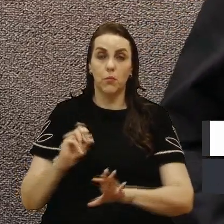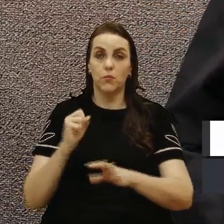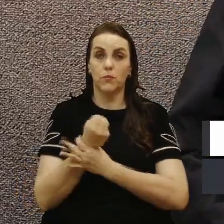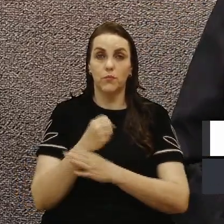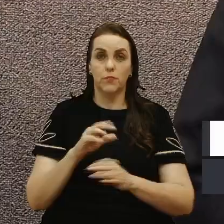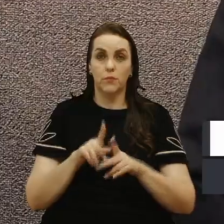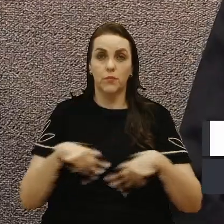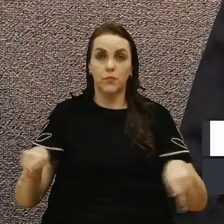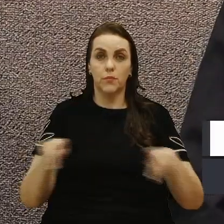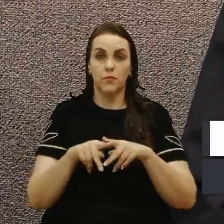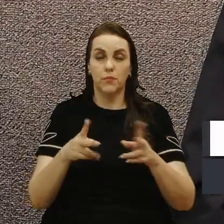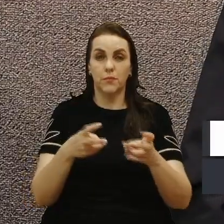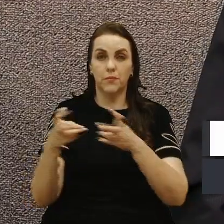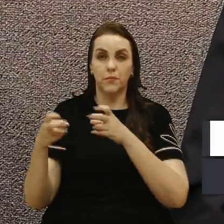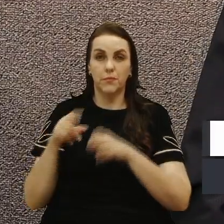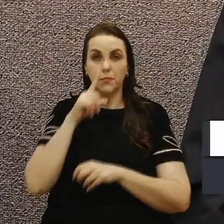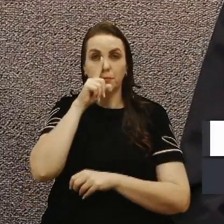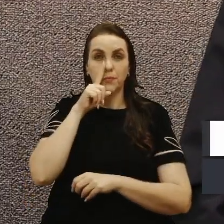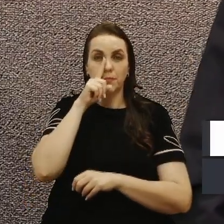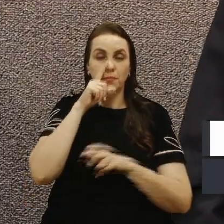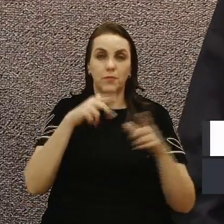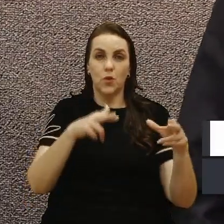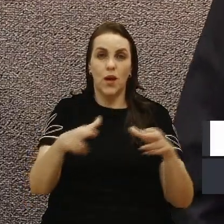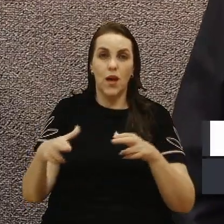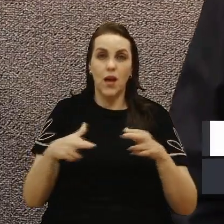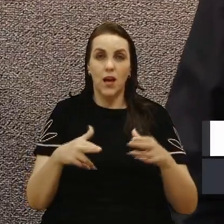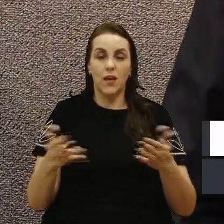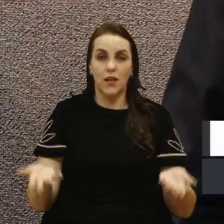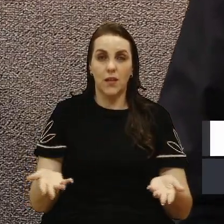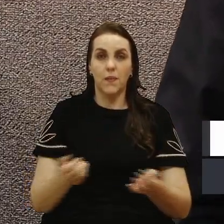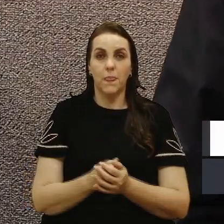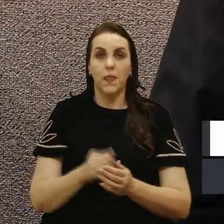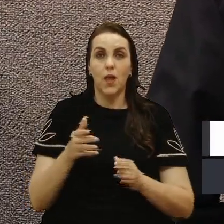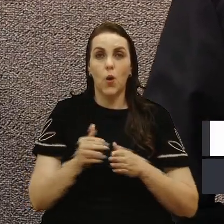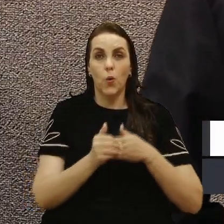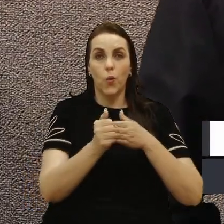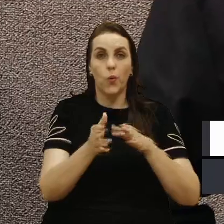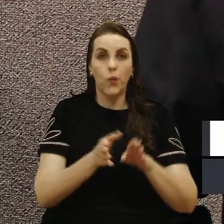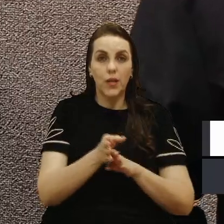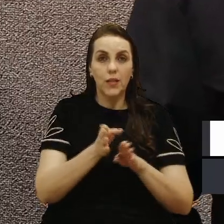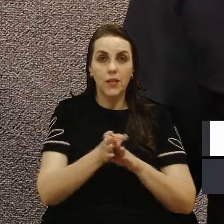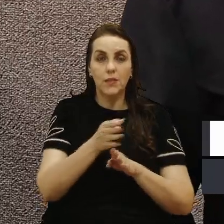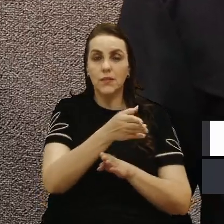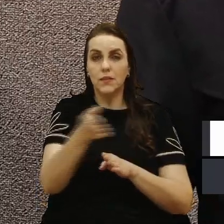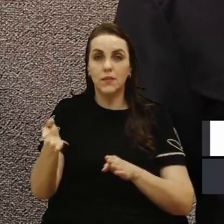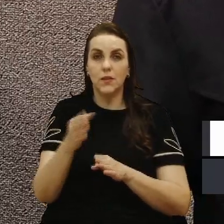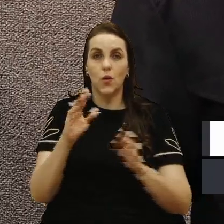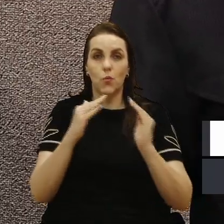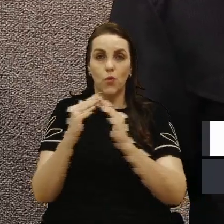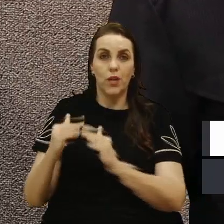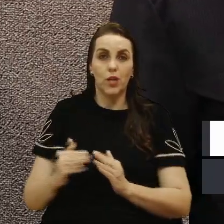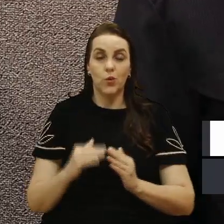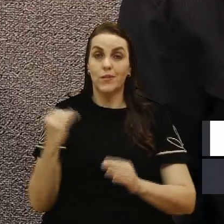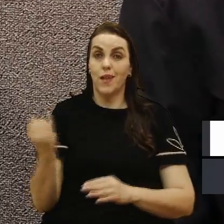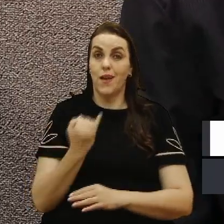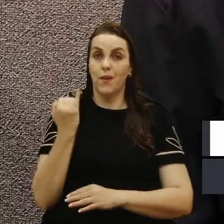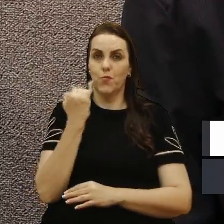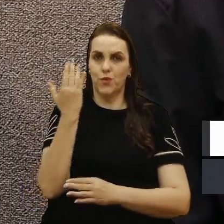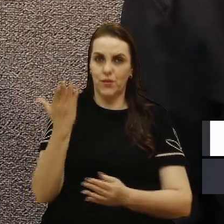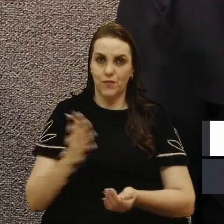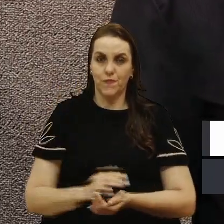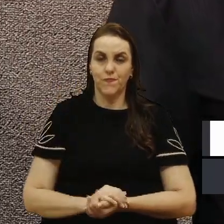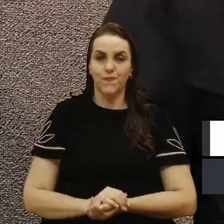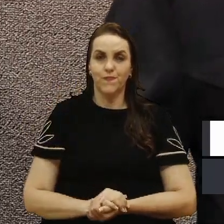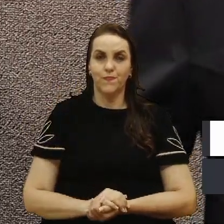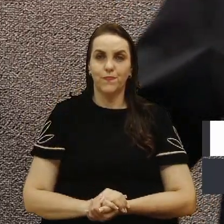identificar as áreas de risco, orientar os moradores, tudo isso é de extrema importância.